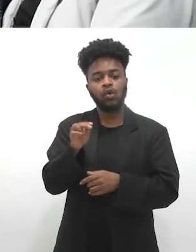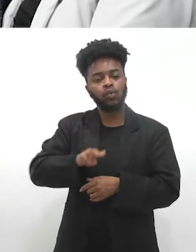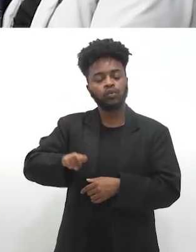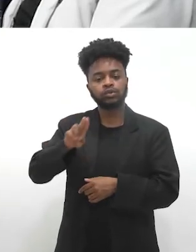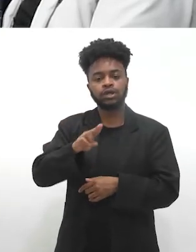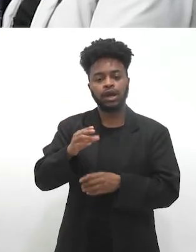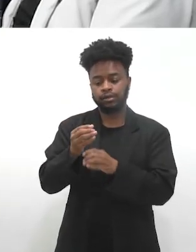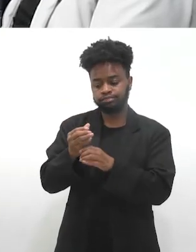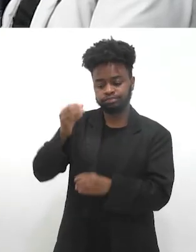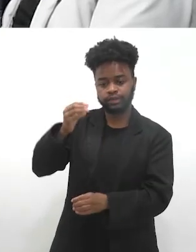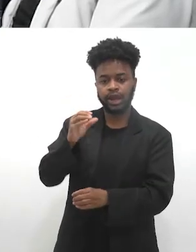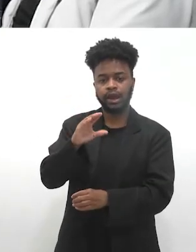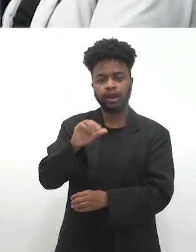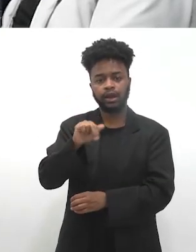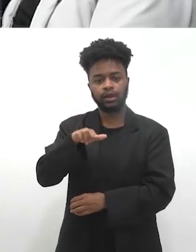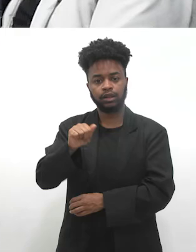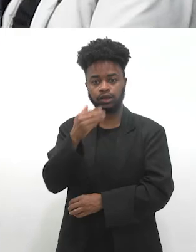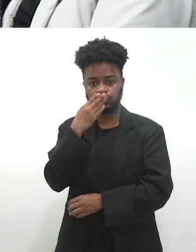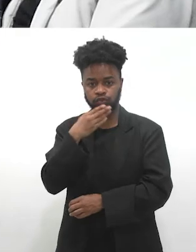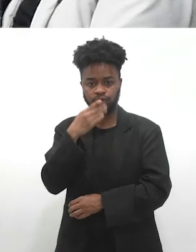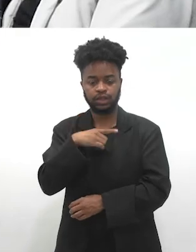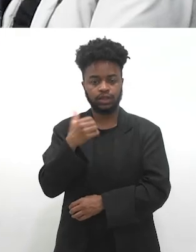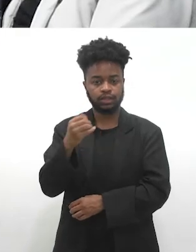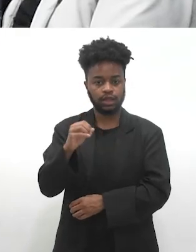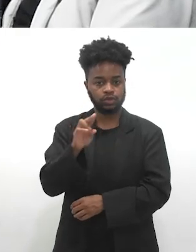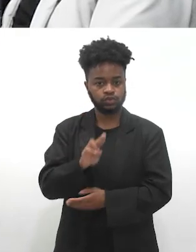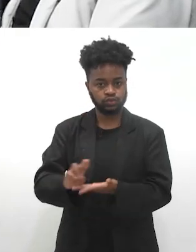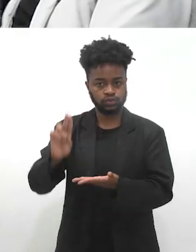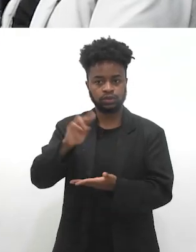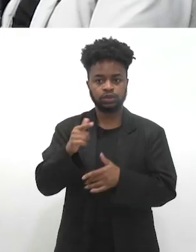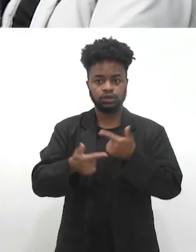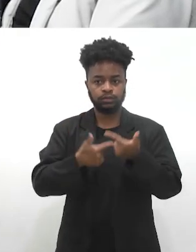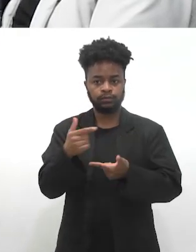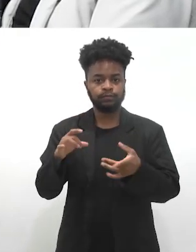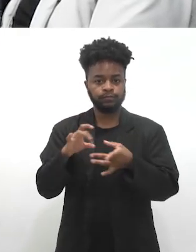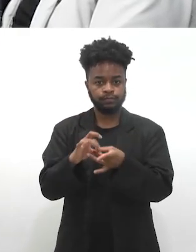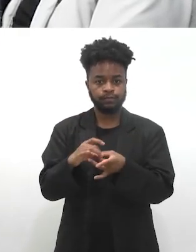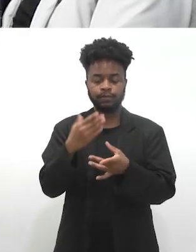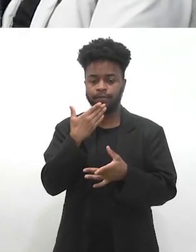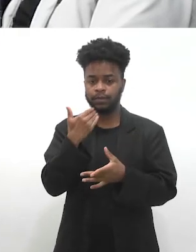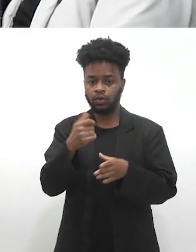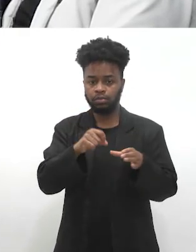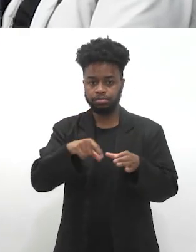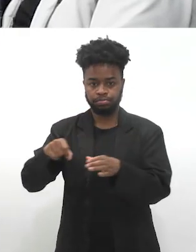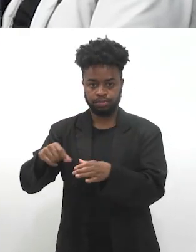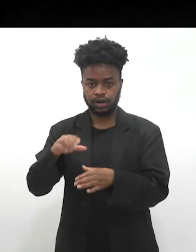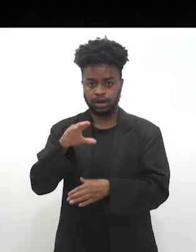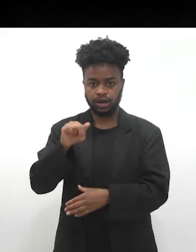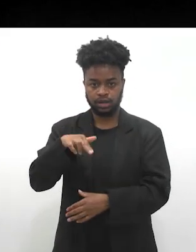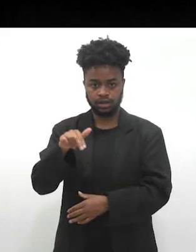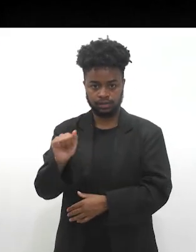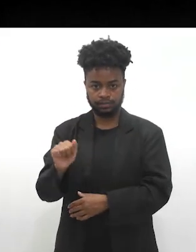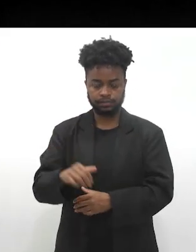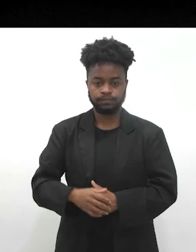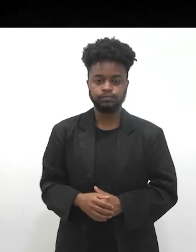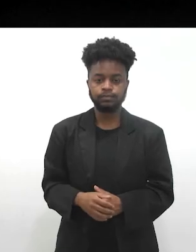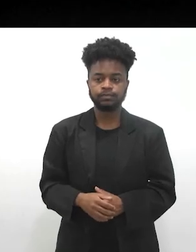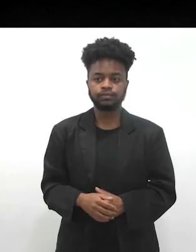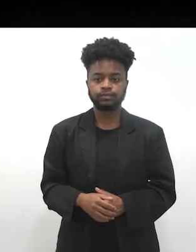numa rede de 10 a 11 universidades federais que trabalha com a produção de melhoramento de cana.